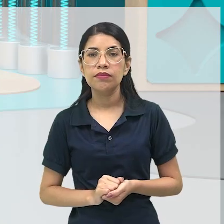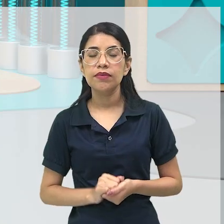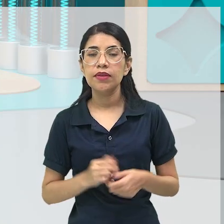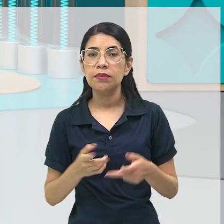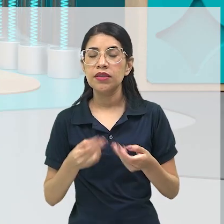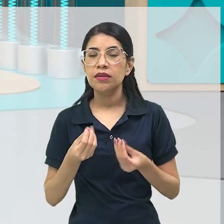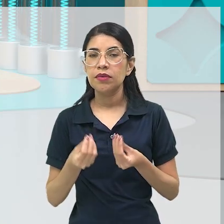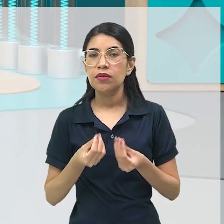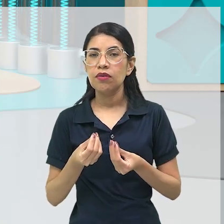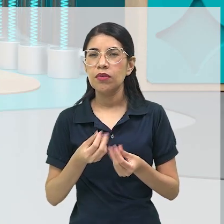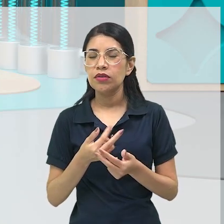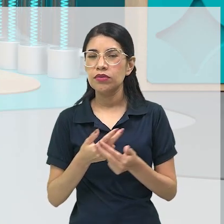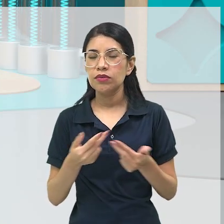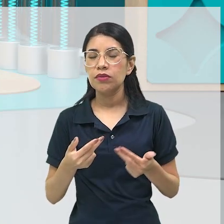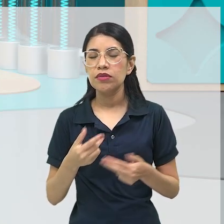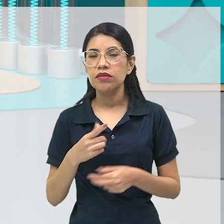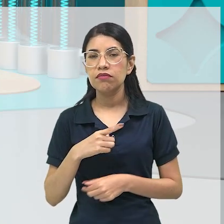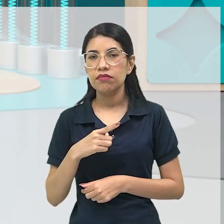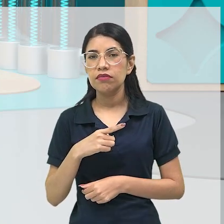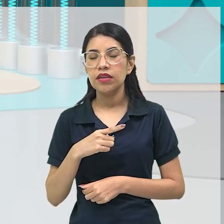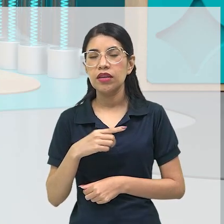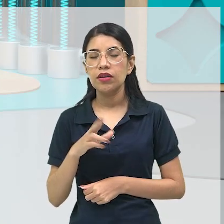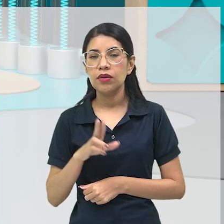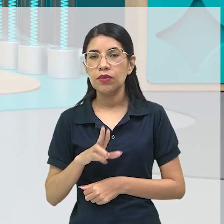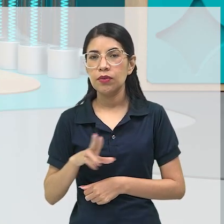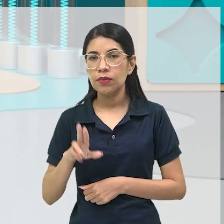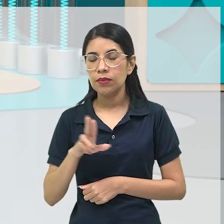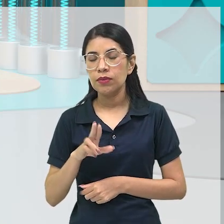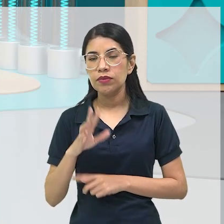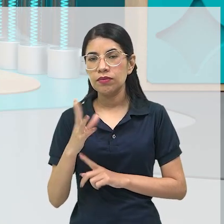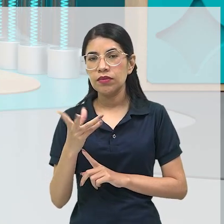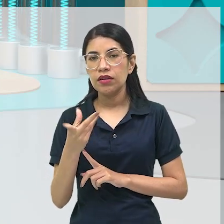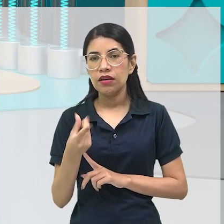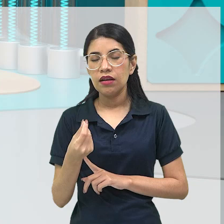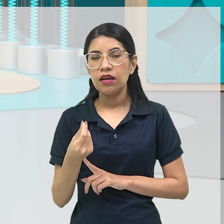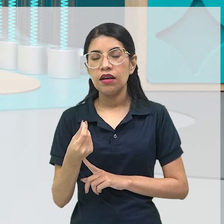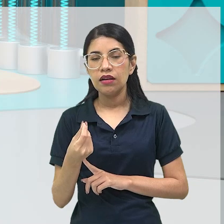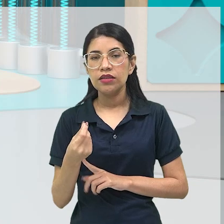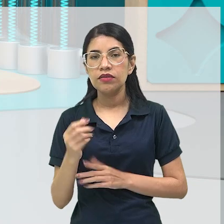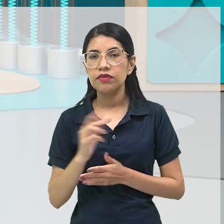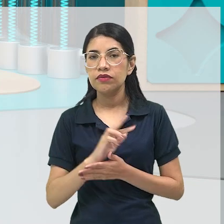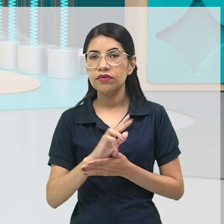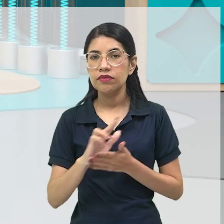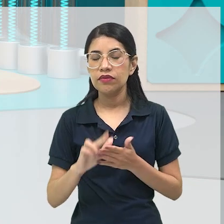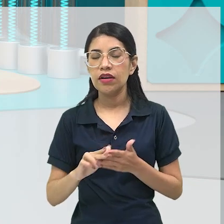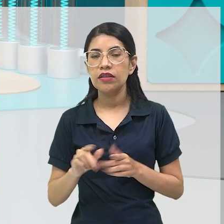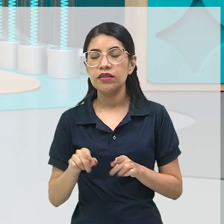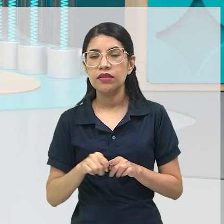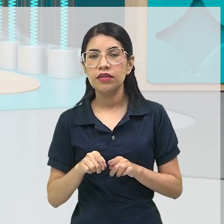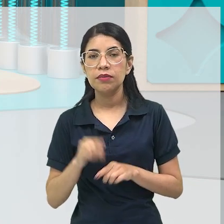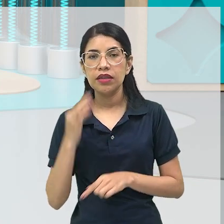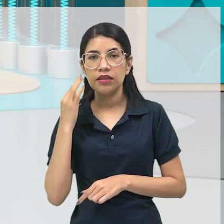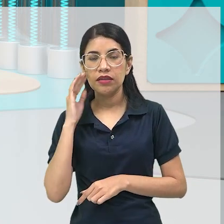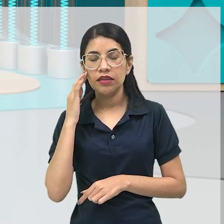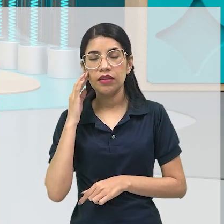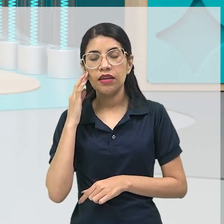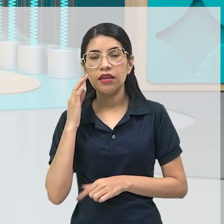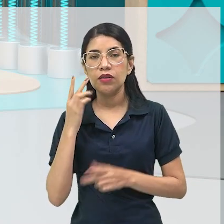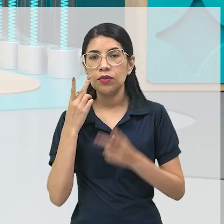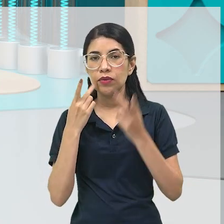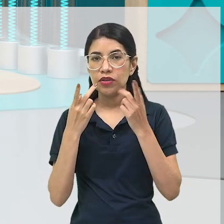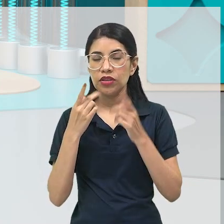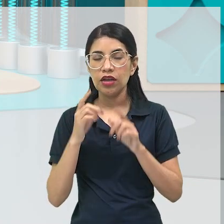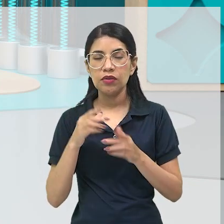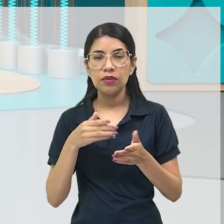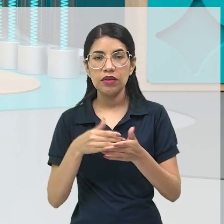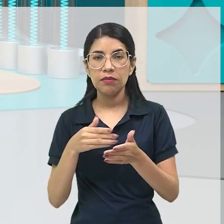olha a riqueza da gente utilizar a arte, a obra e entender que a arte da interpretação, ela não